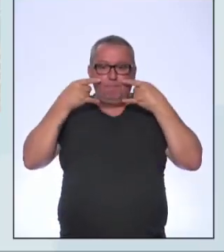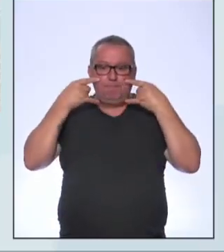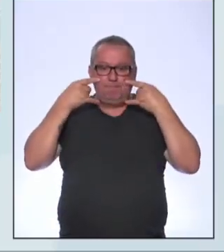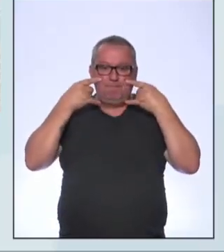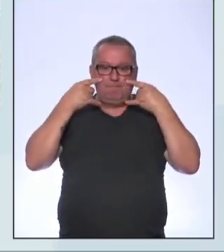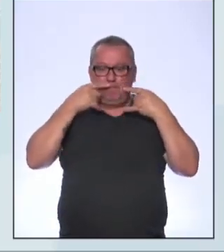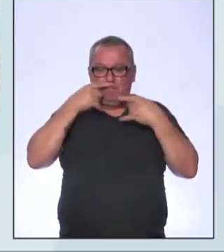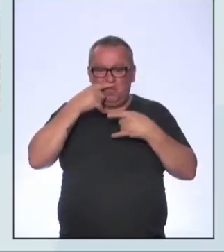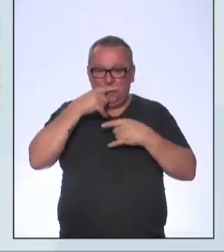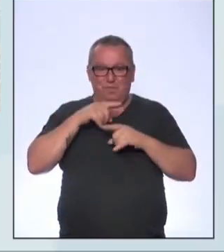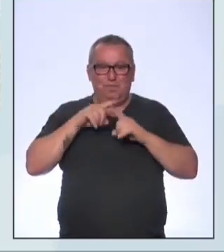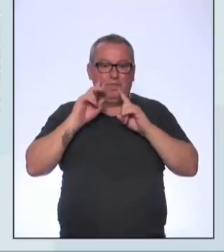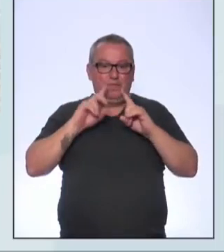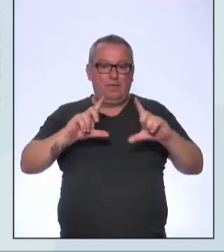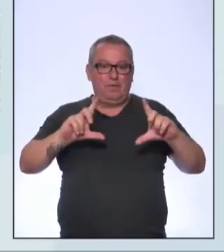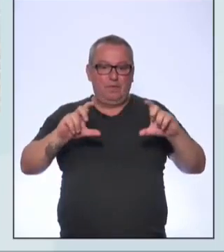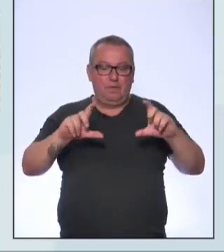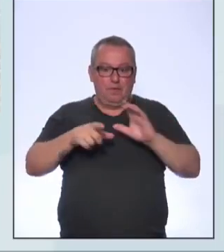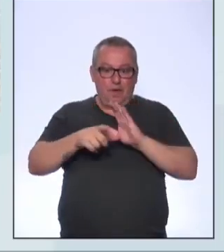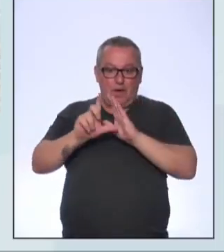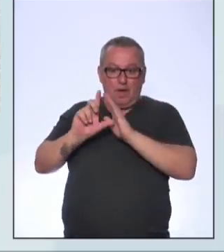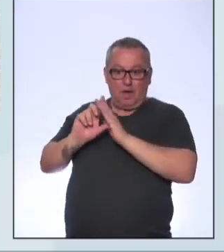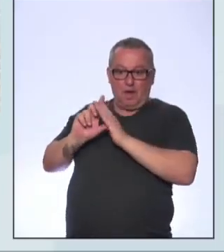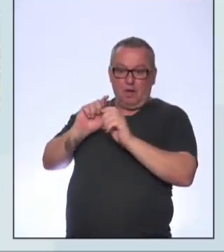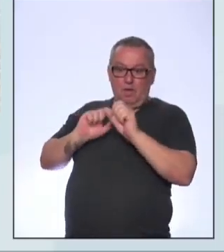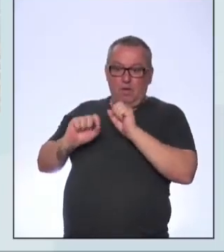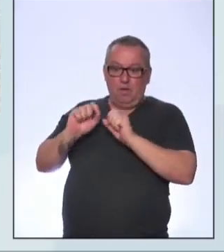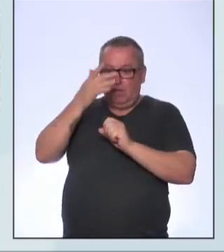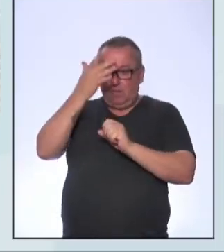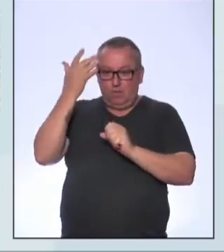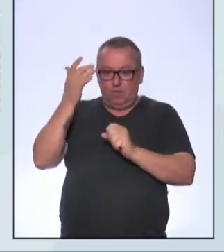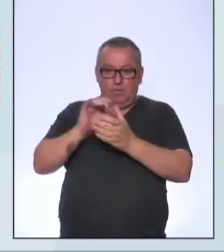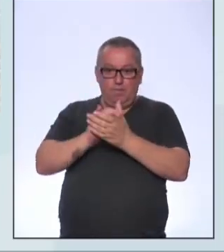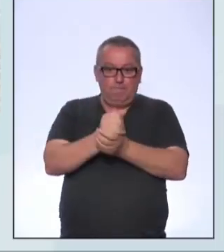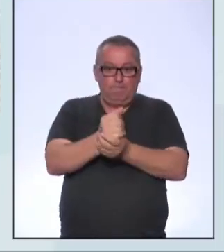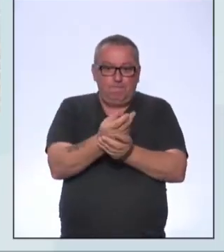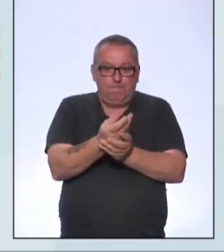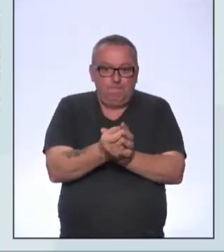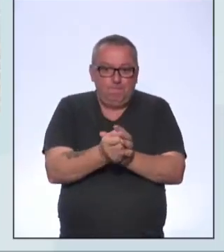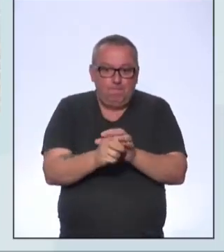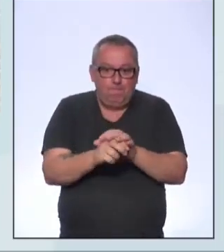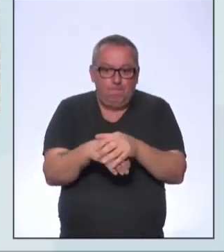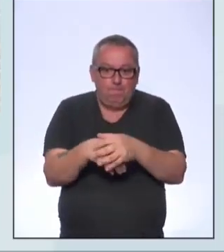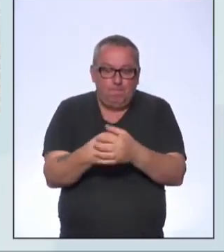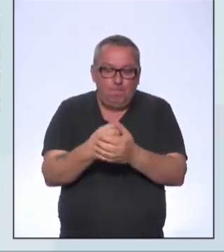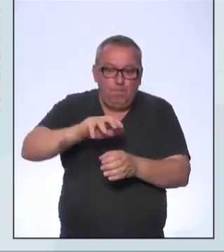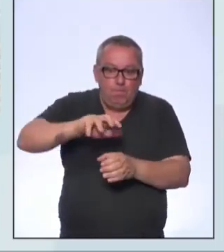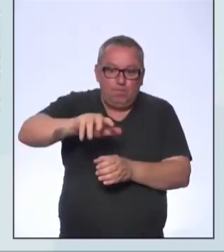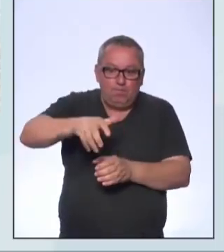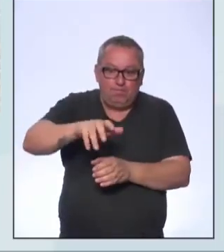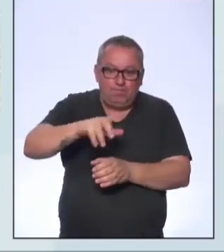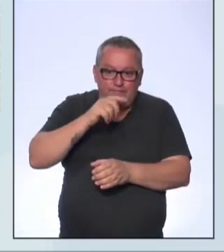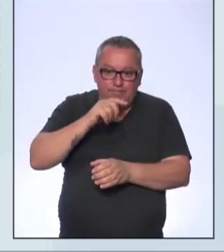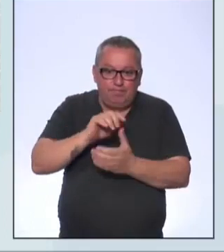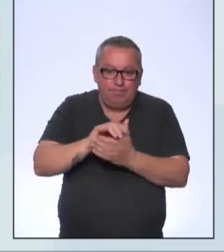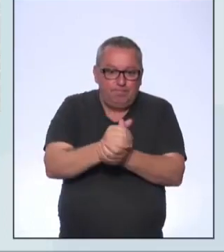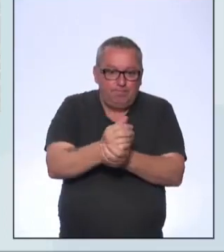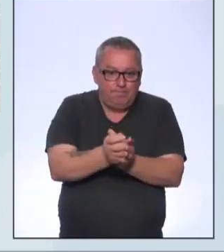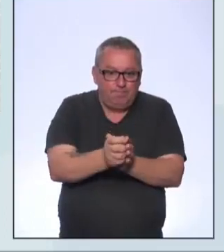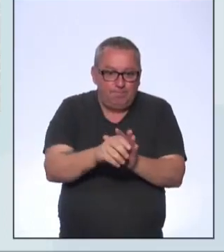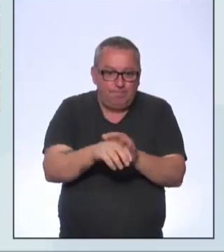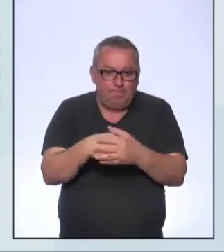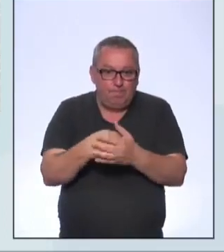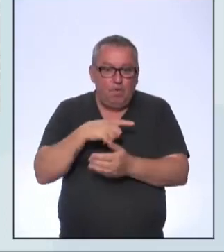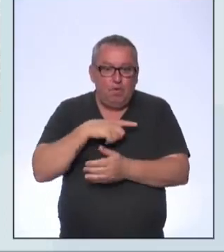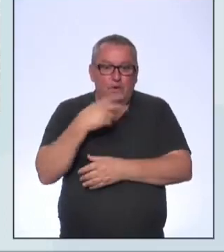gente, na imagem anterior, nós tínhamos a imagem de uma mão sendo lavadas, né, uma torneira, né? Isso. Nessa imagem, nós temos